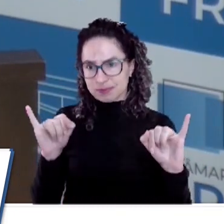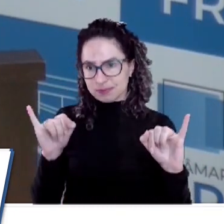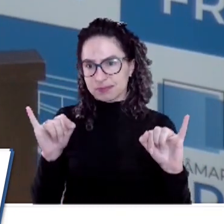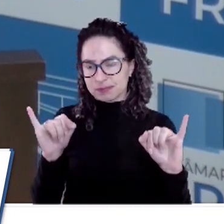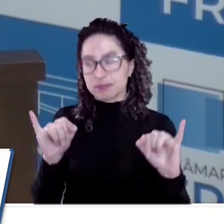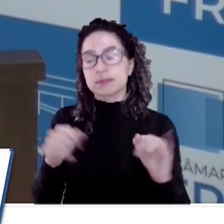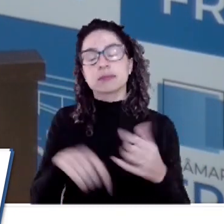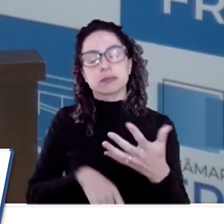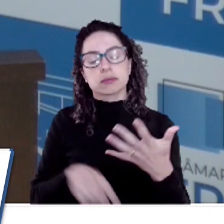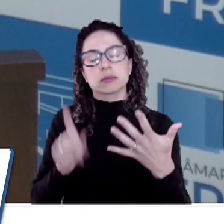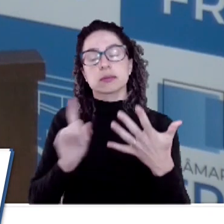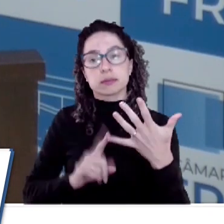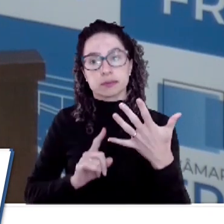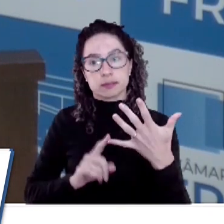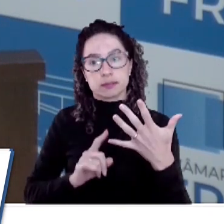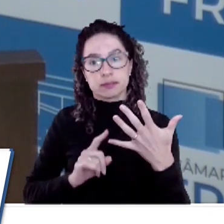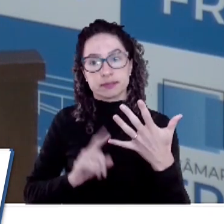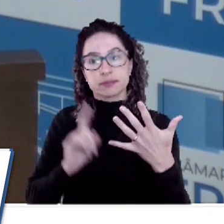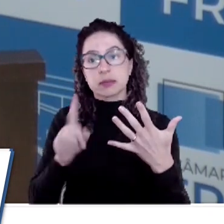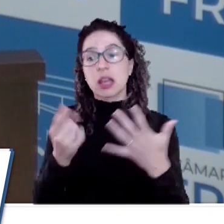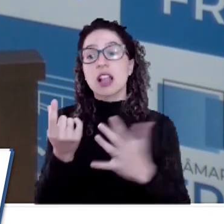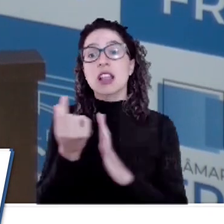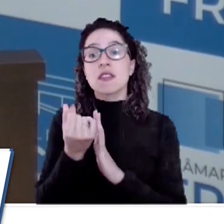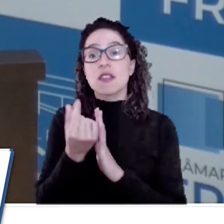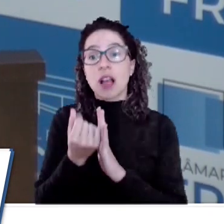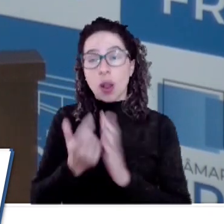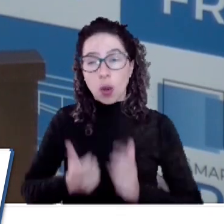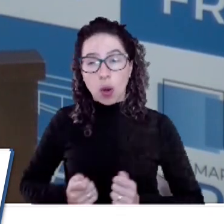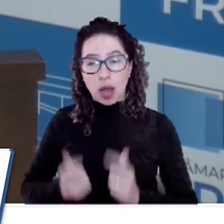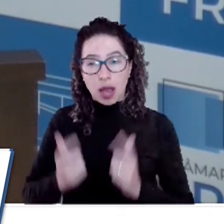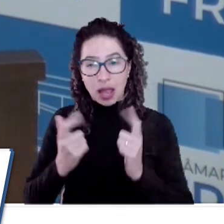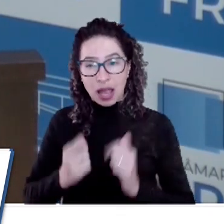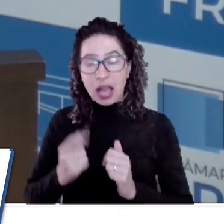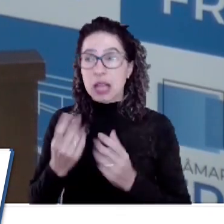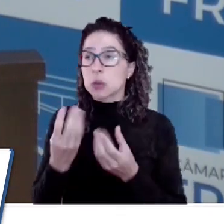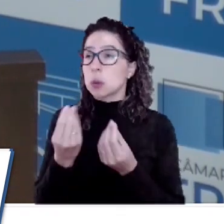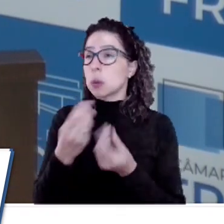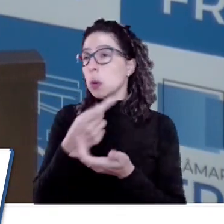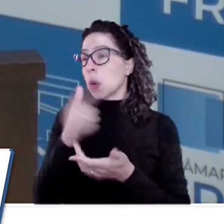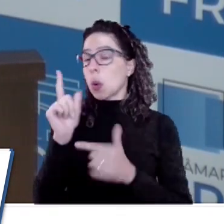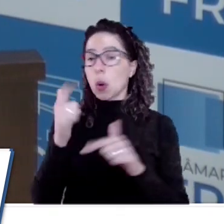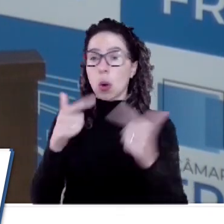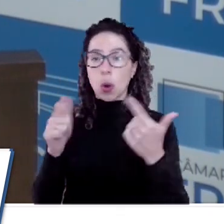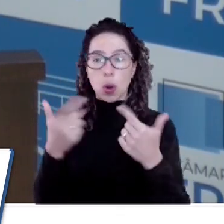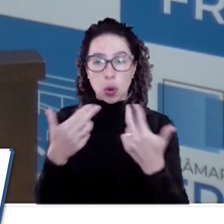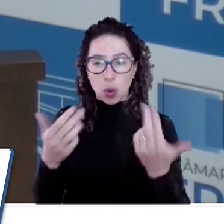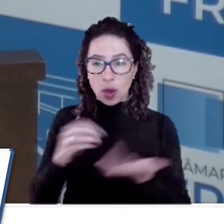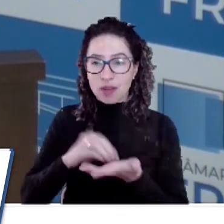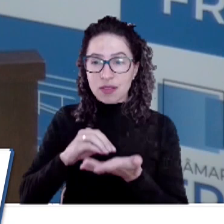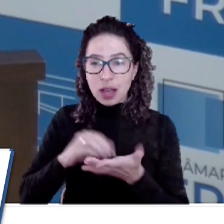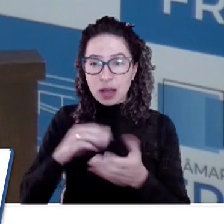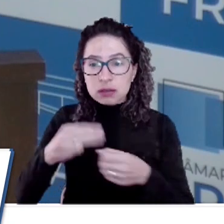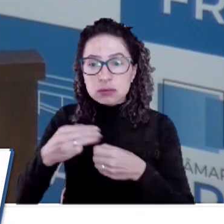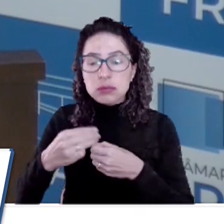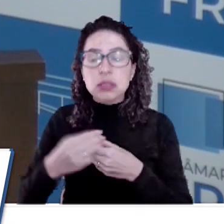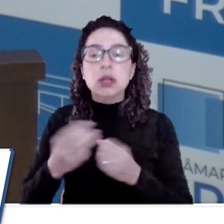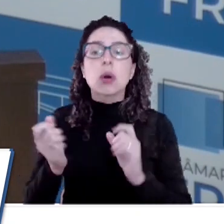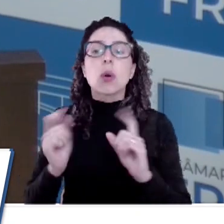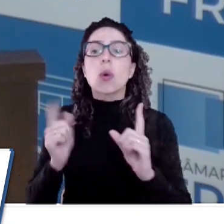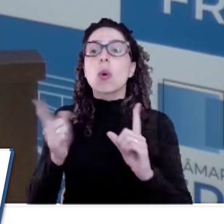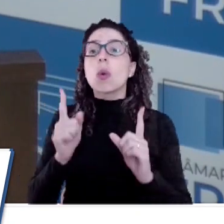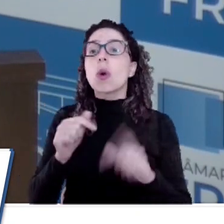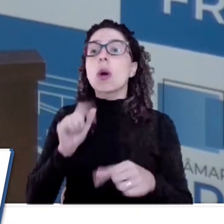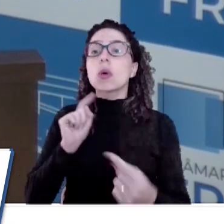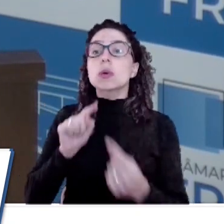dados expressivos valores a serem gastos e com tantas outras carências no município quais os mecanismos